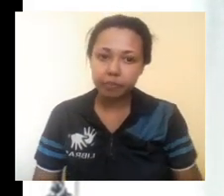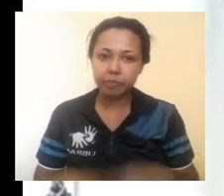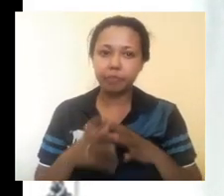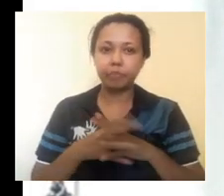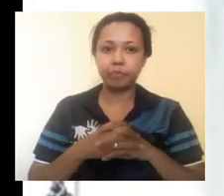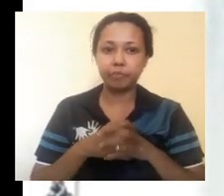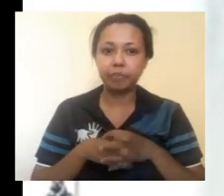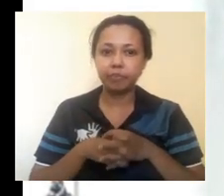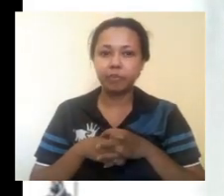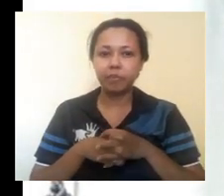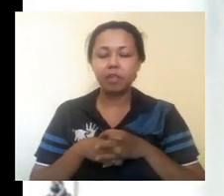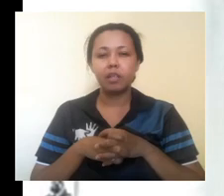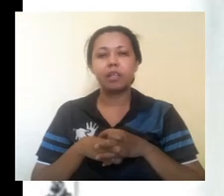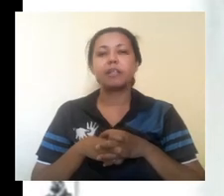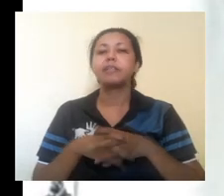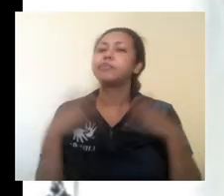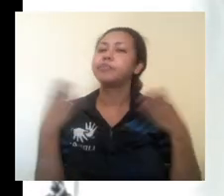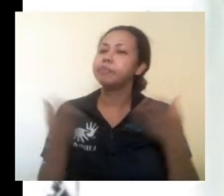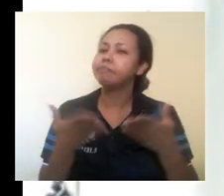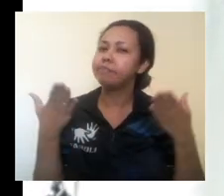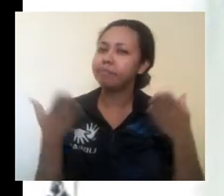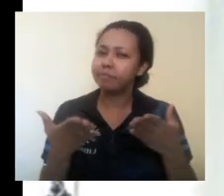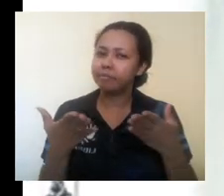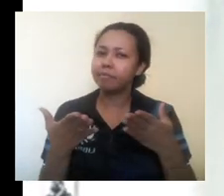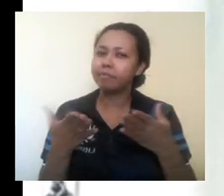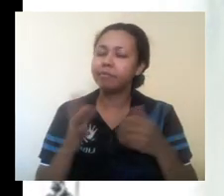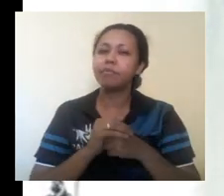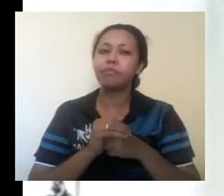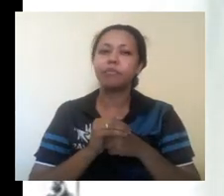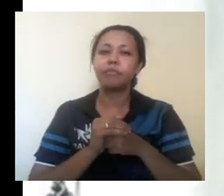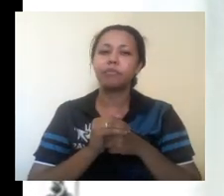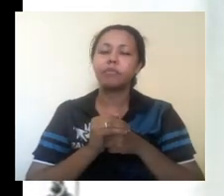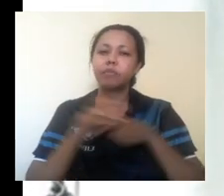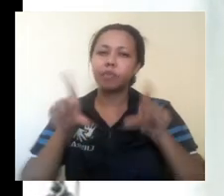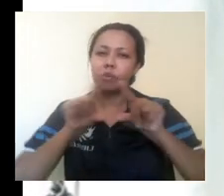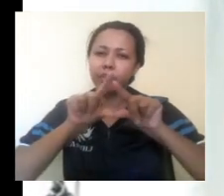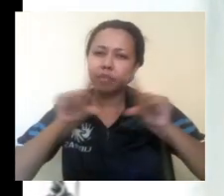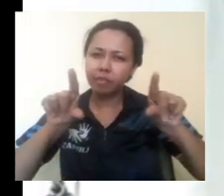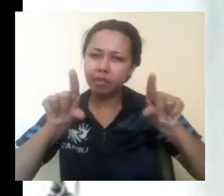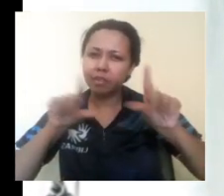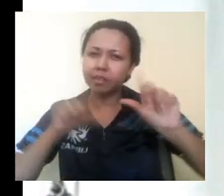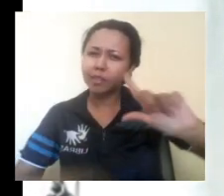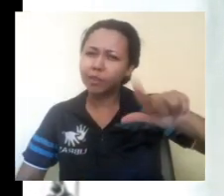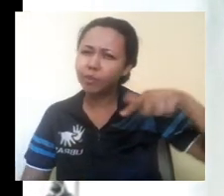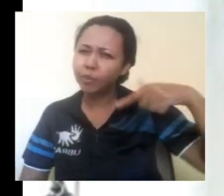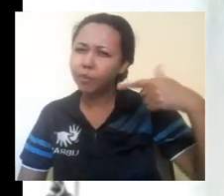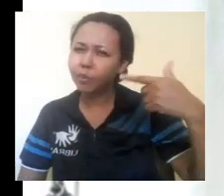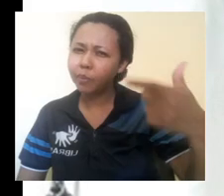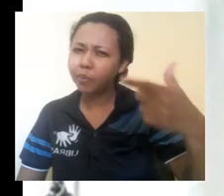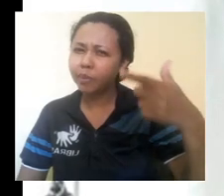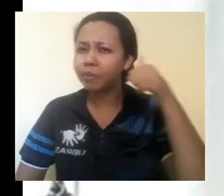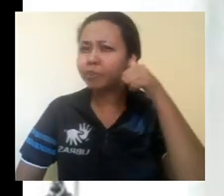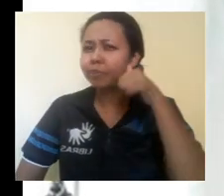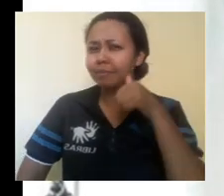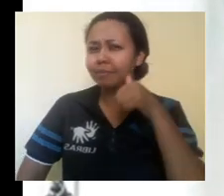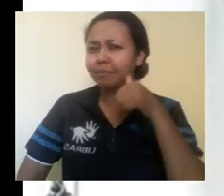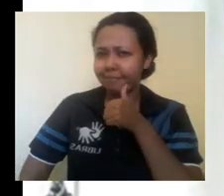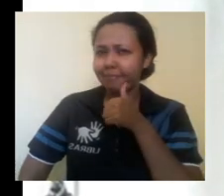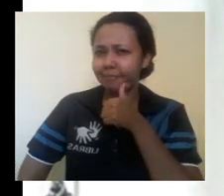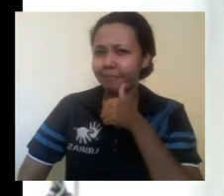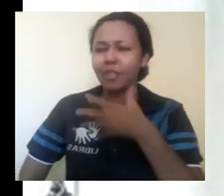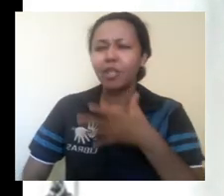declaração profética para sugerir aqui para vocês. Não é uma frase minha, Sheila Walsh que escreveu isso. E quando eu tenho